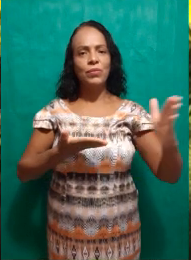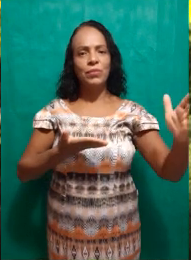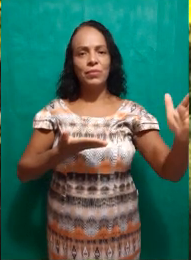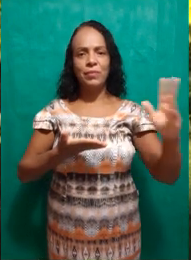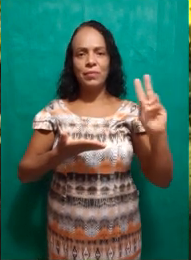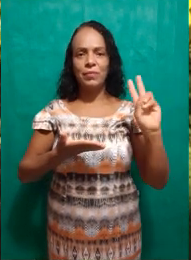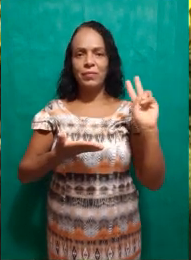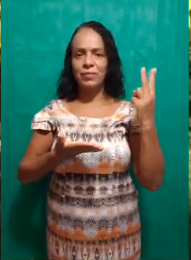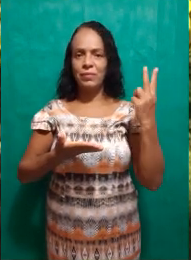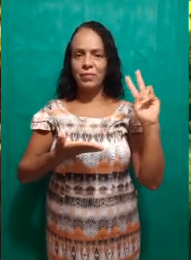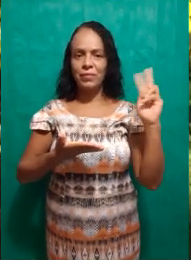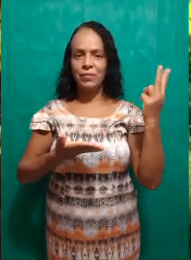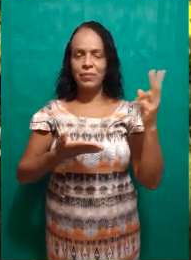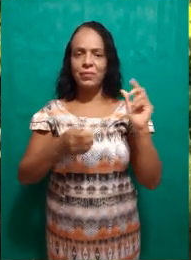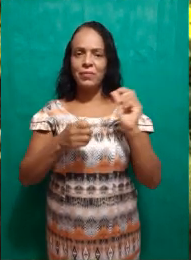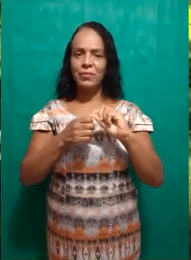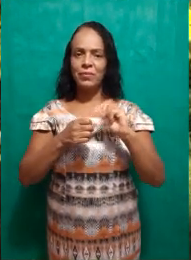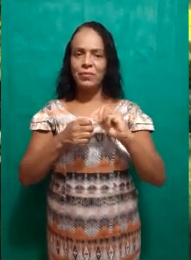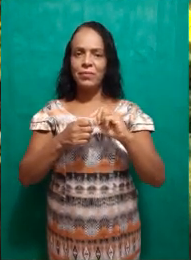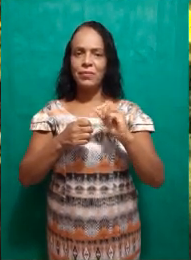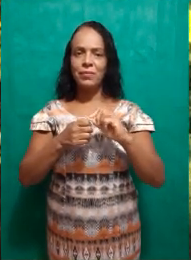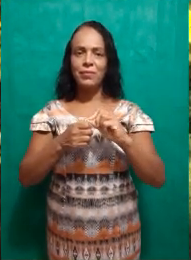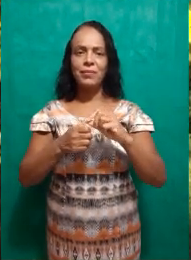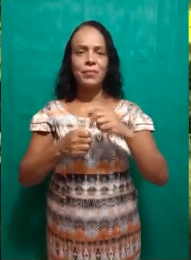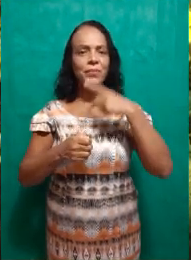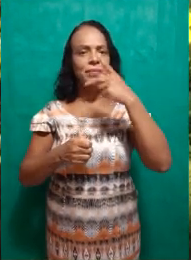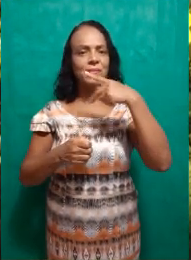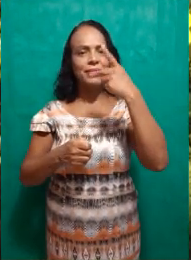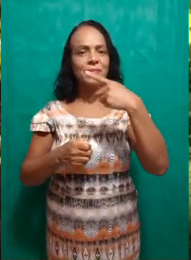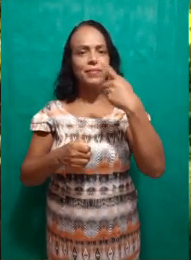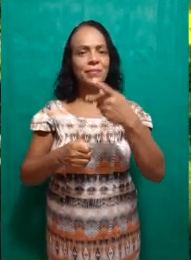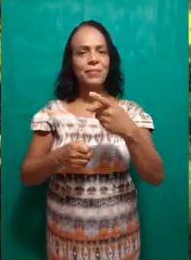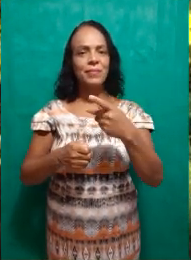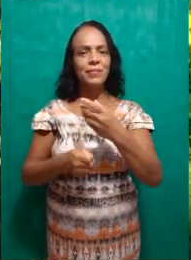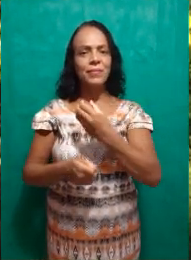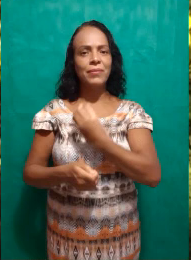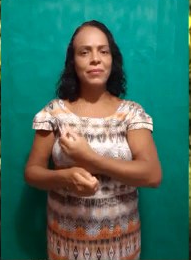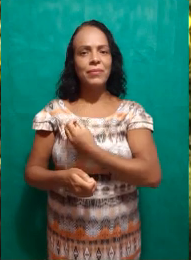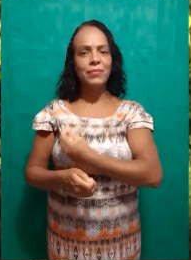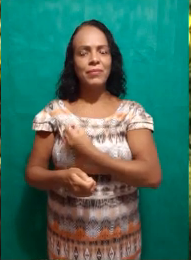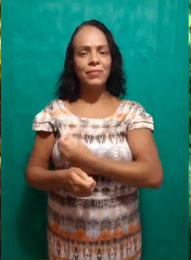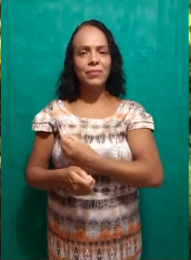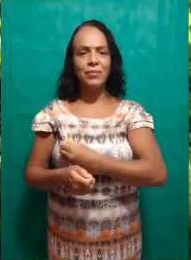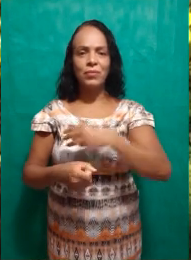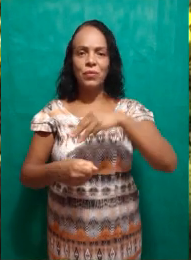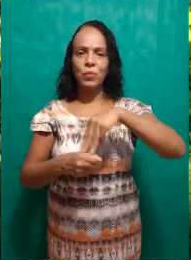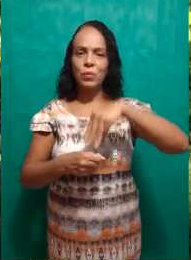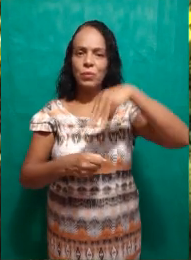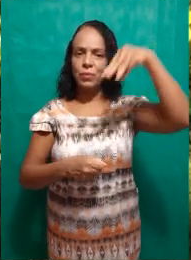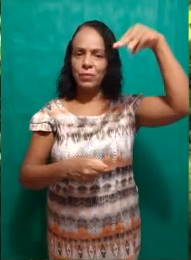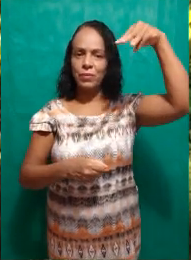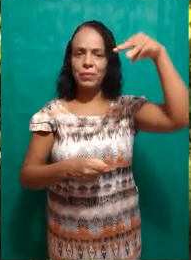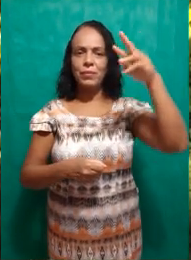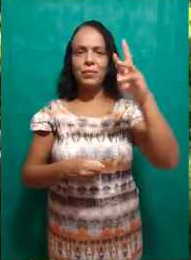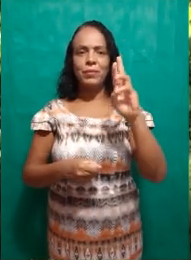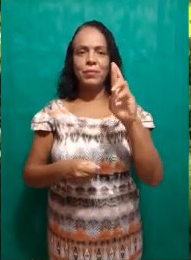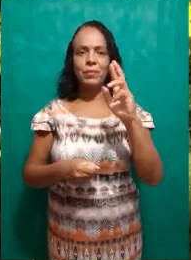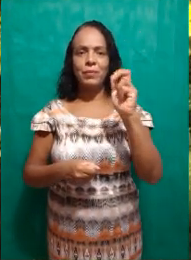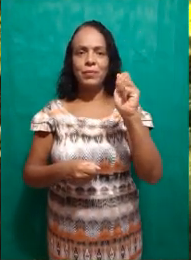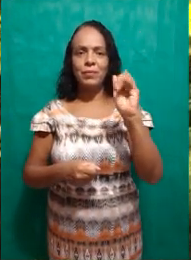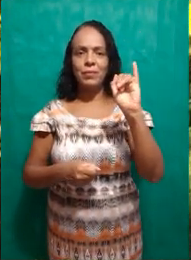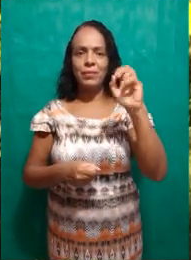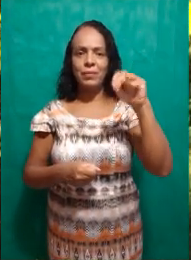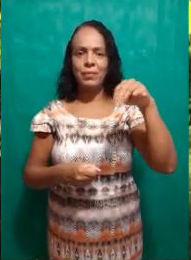daremos continuidade ao relato que estamos fazendo acerca de algumas histórias da